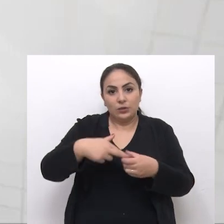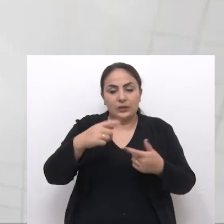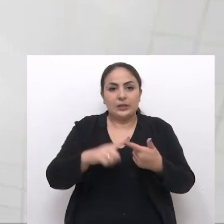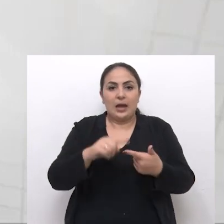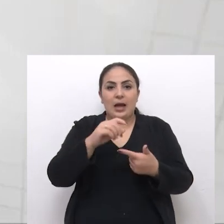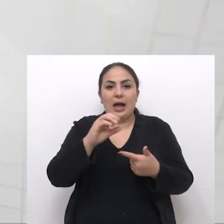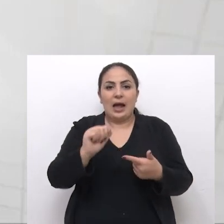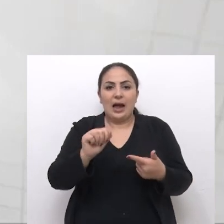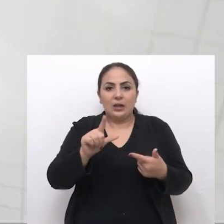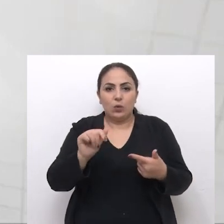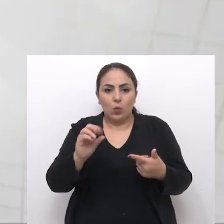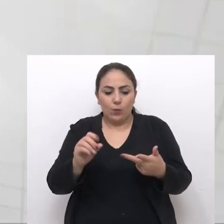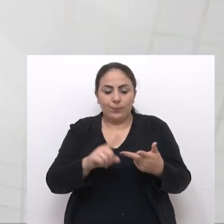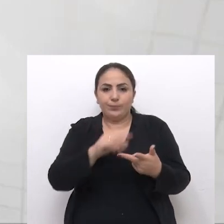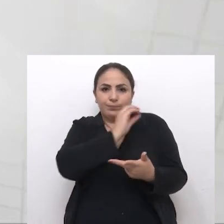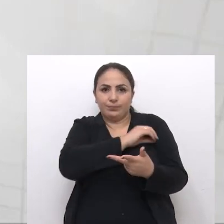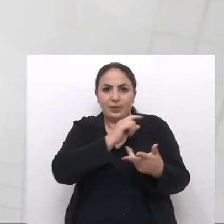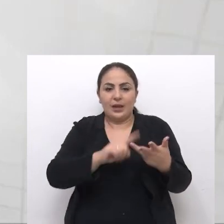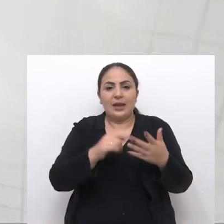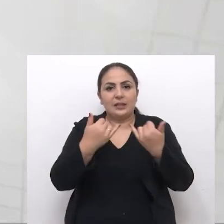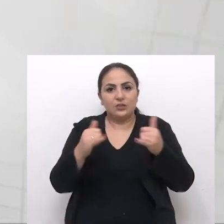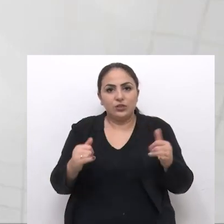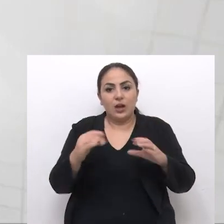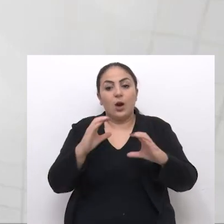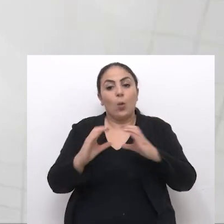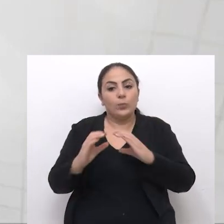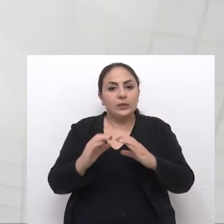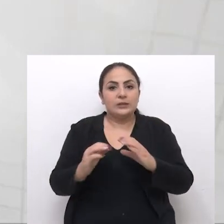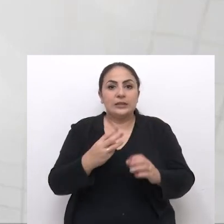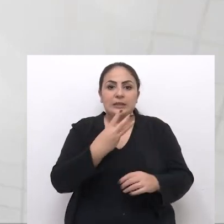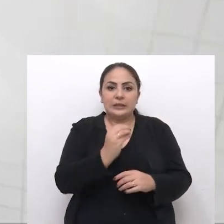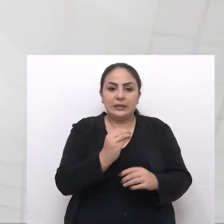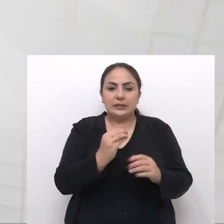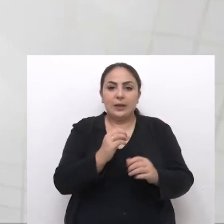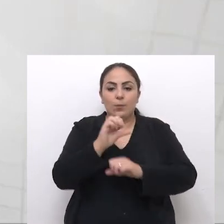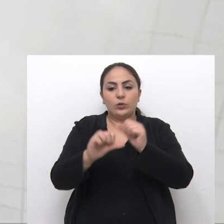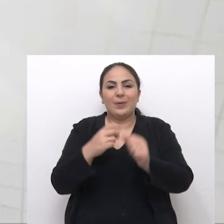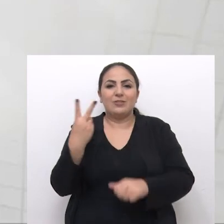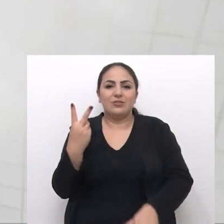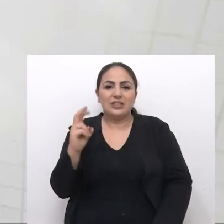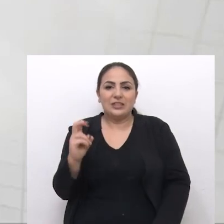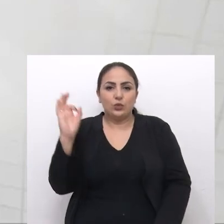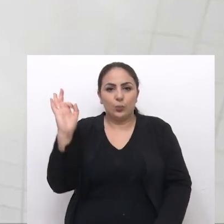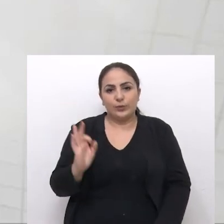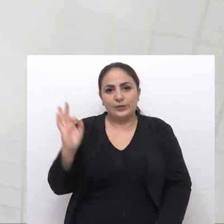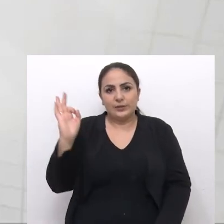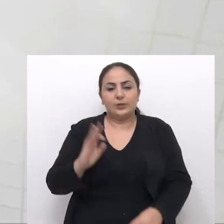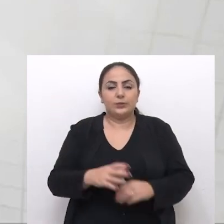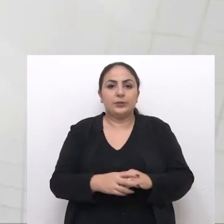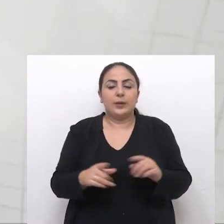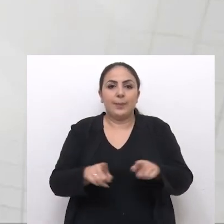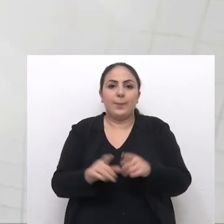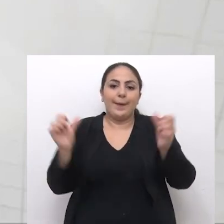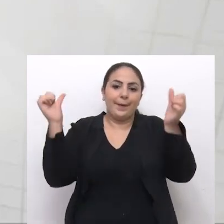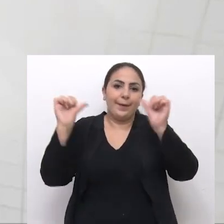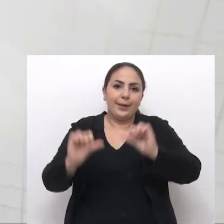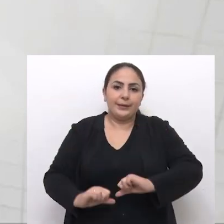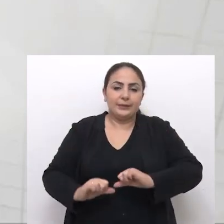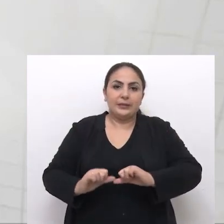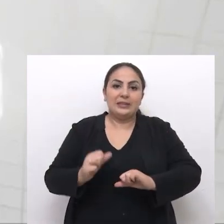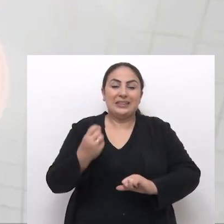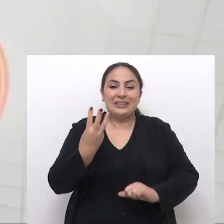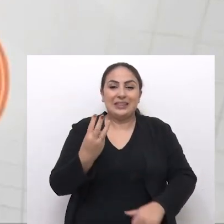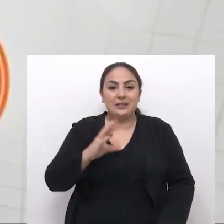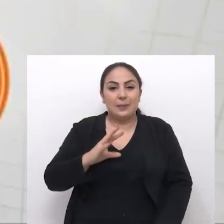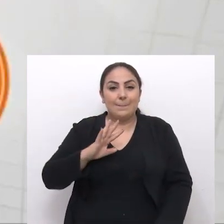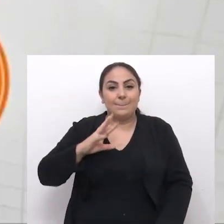álcool, energia e comunicação de 30% para 25%. A redução deve gerar uma queda de arrecadação de quase